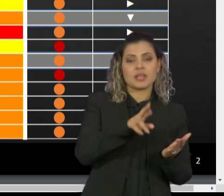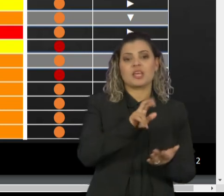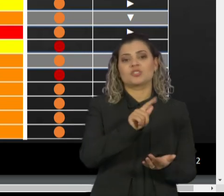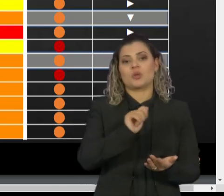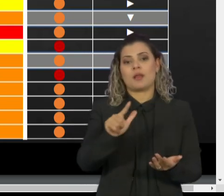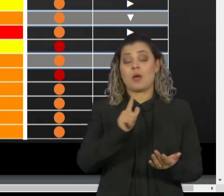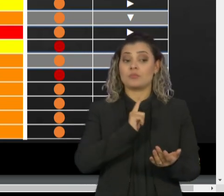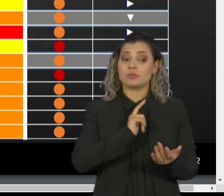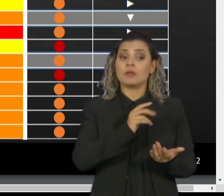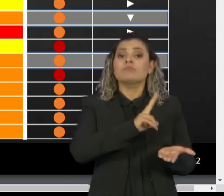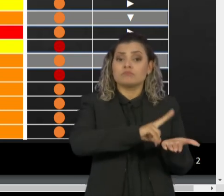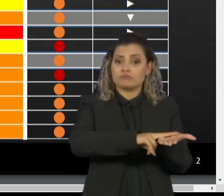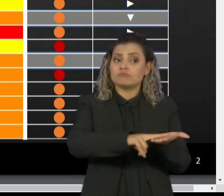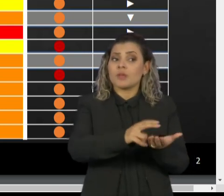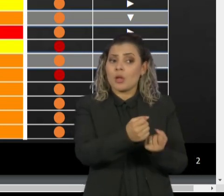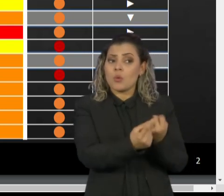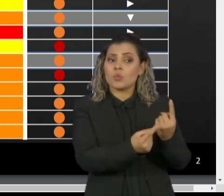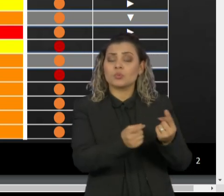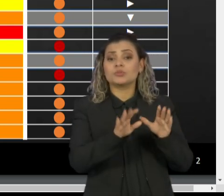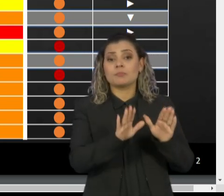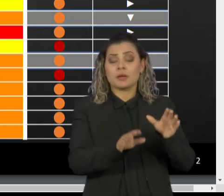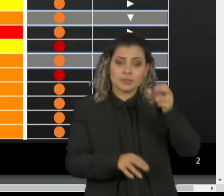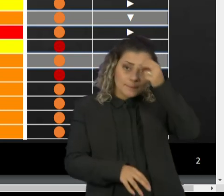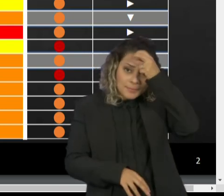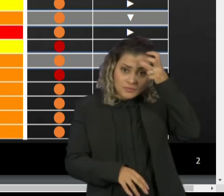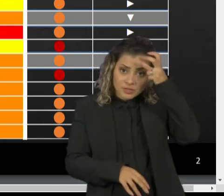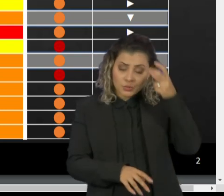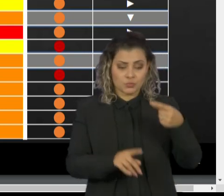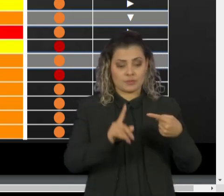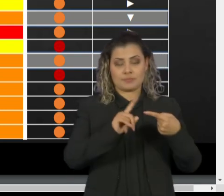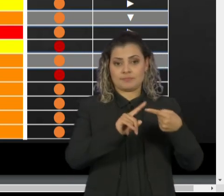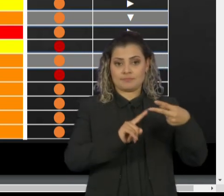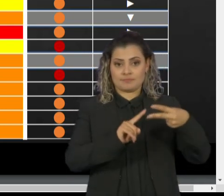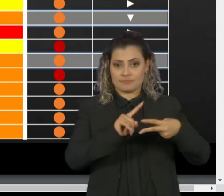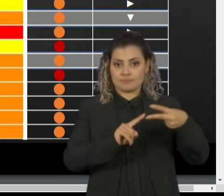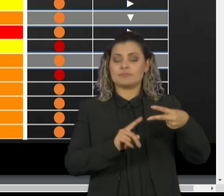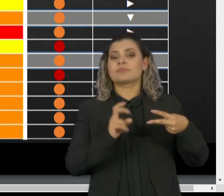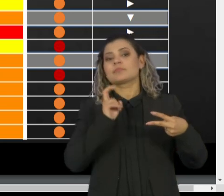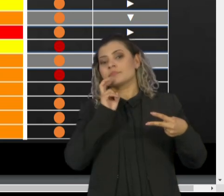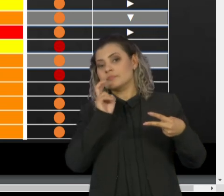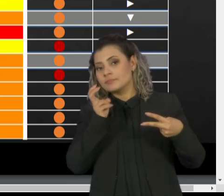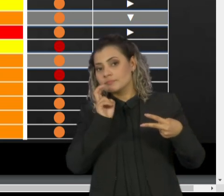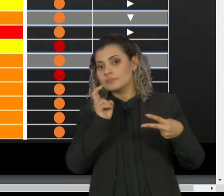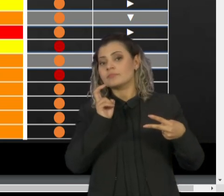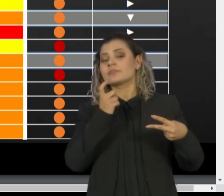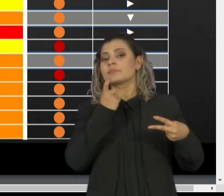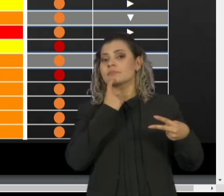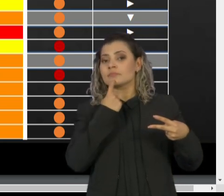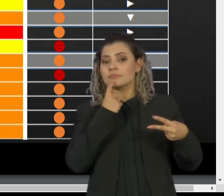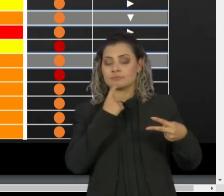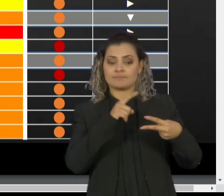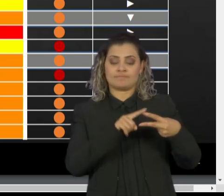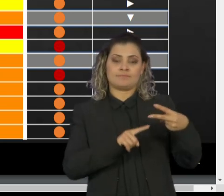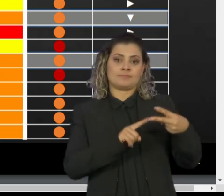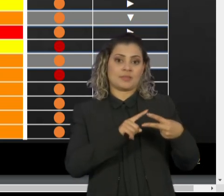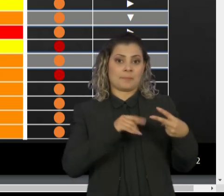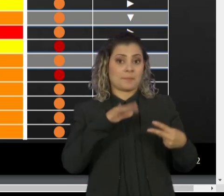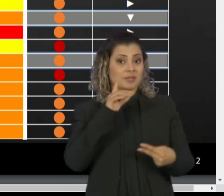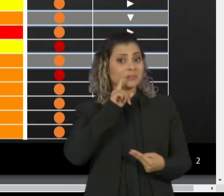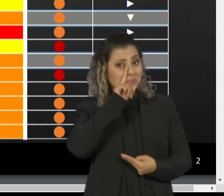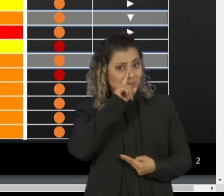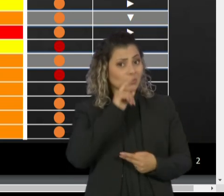de leitos, mas esses municípios estão entrando numa zona mais